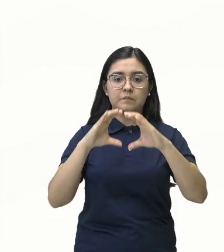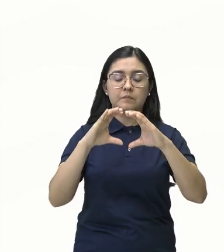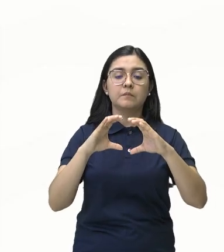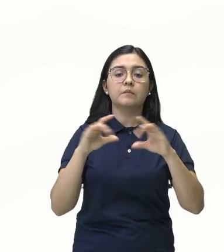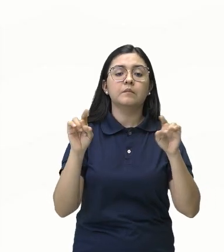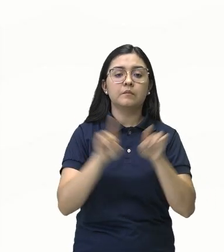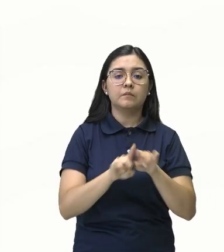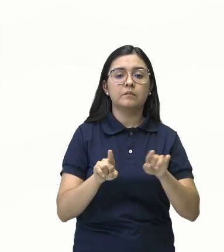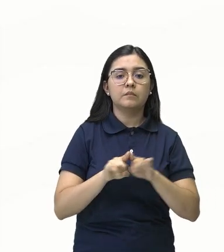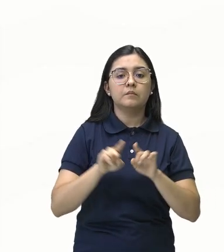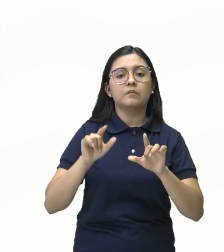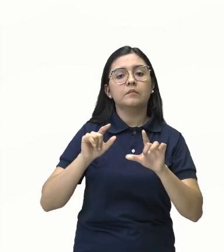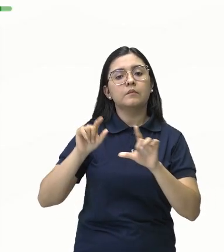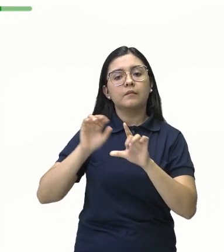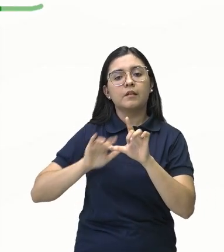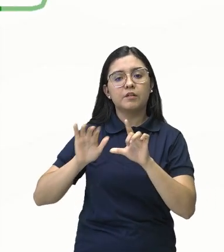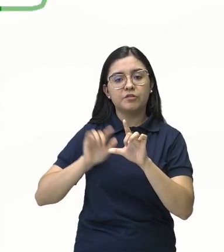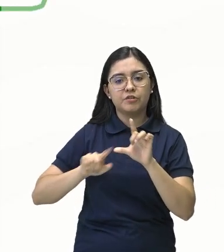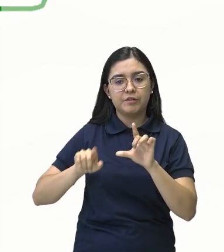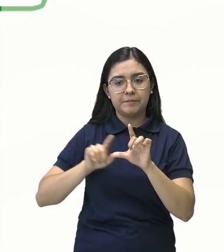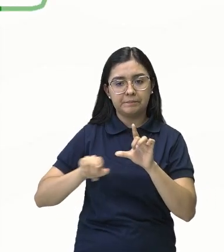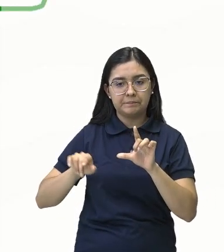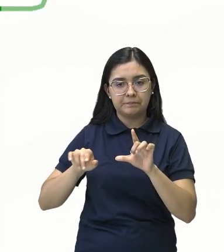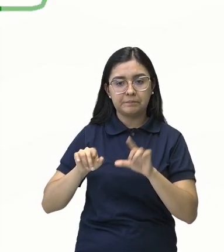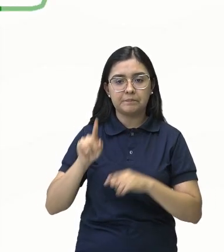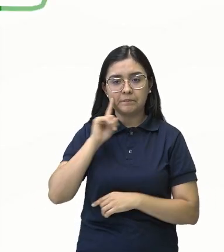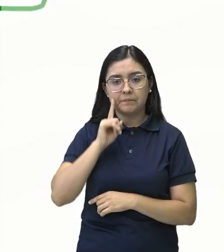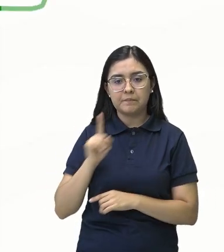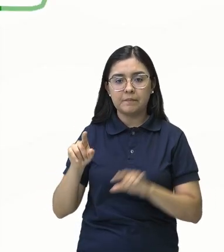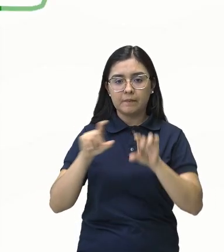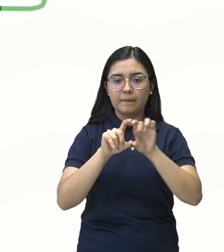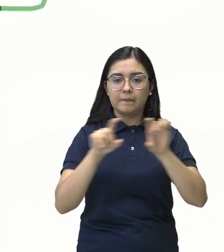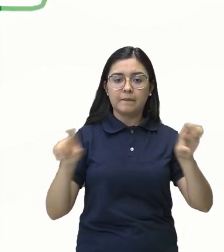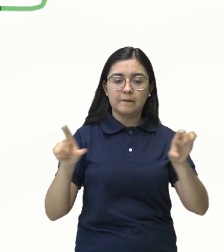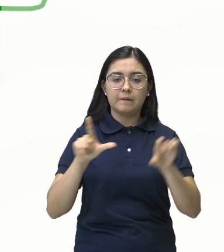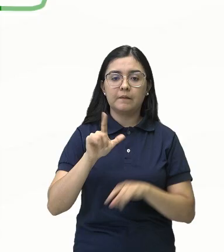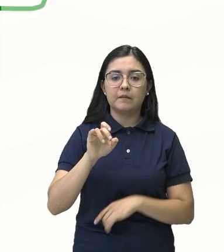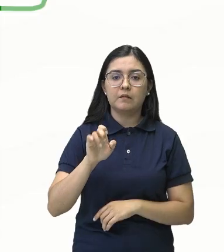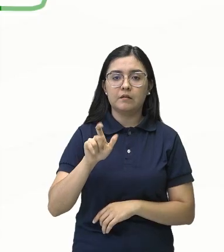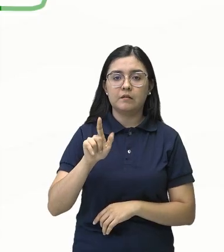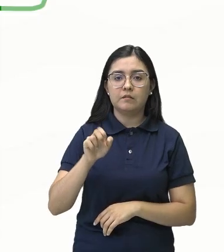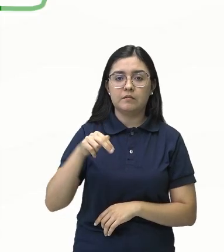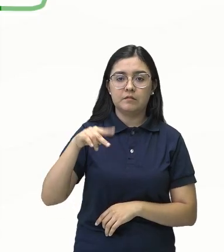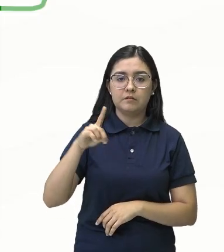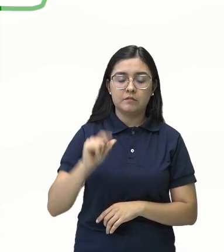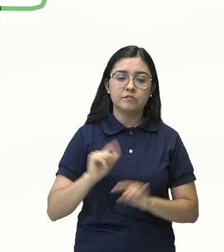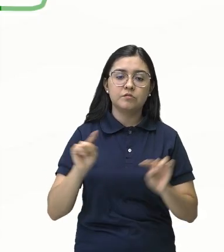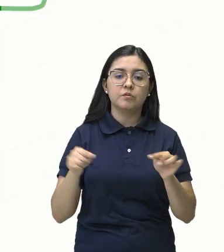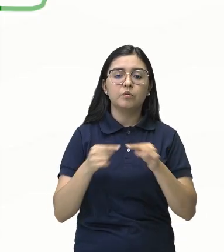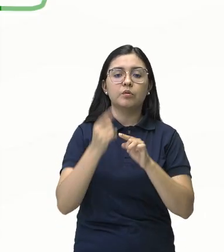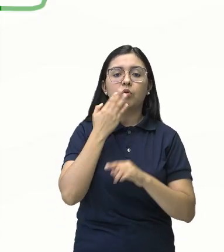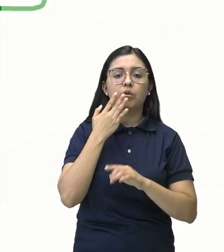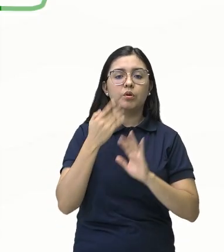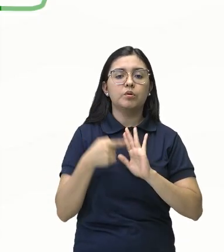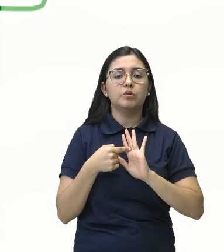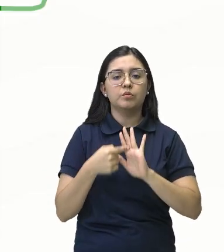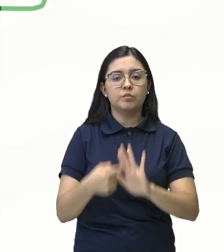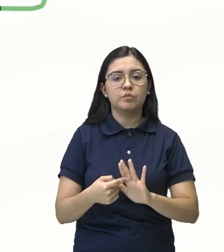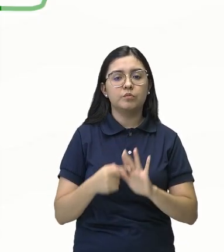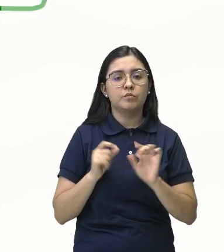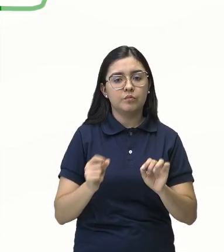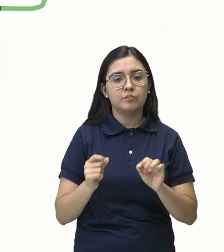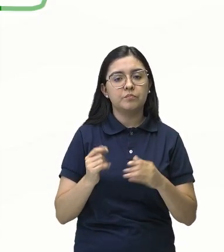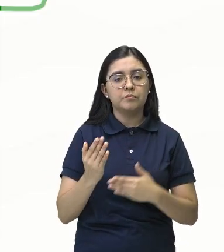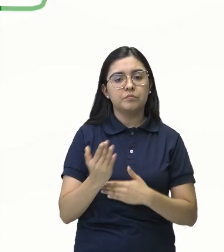nossa legenda, bem aqui fora, que, de acordo com a cor, também nos ajuda a fazer